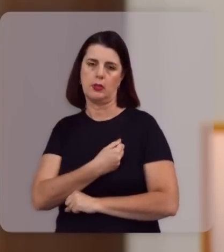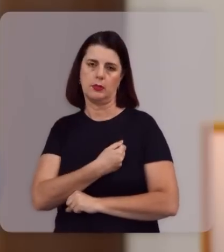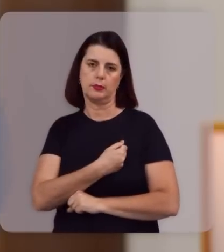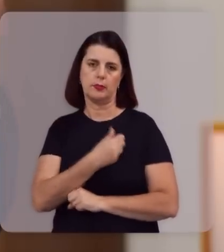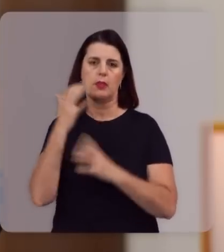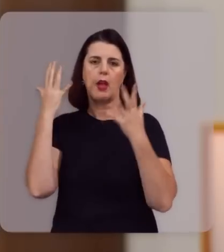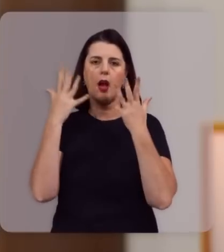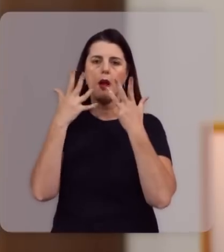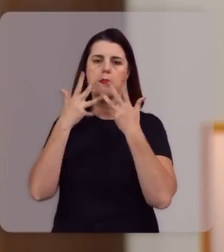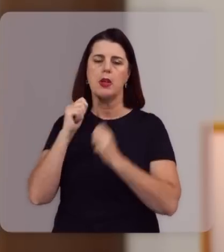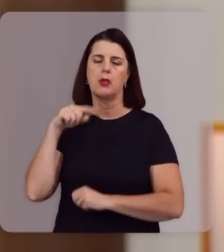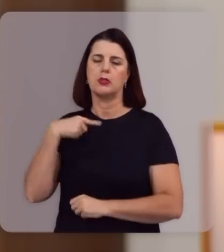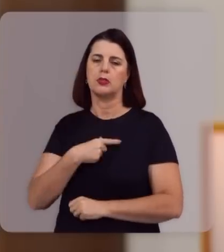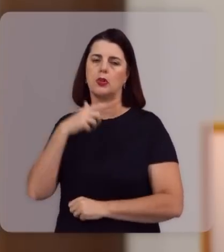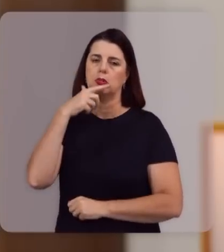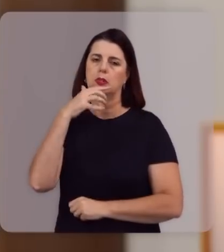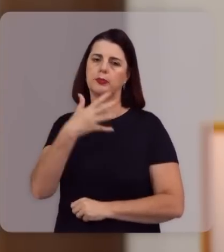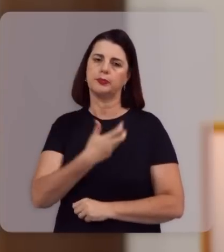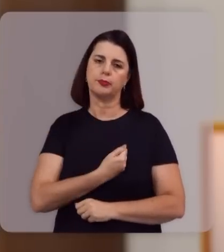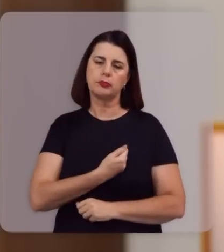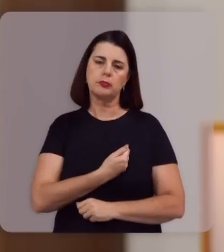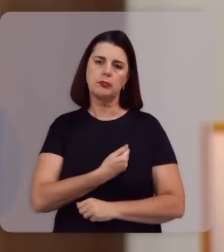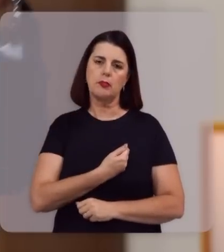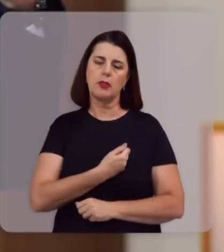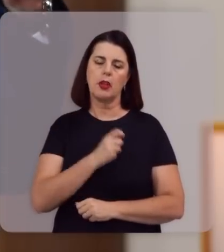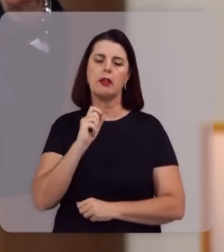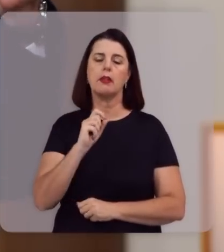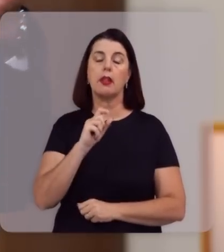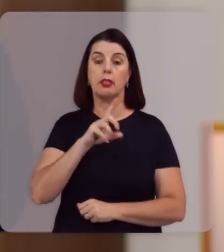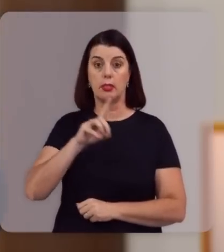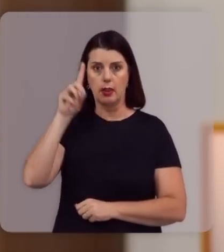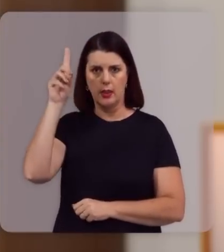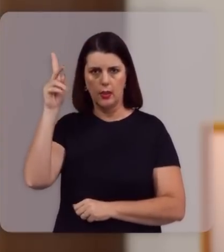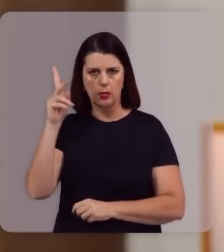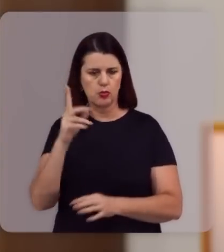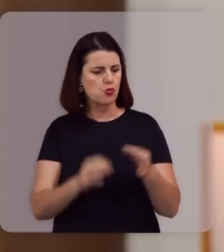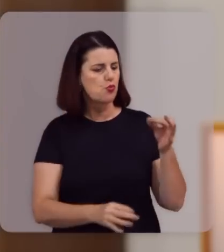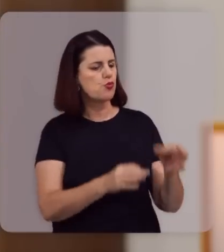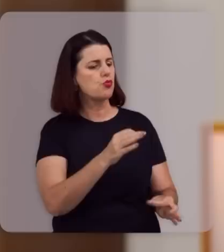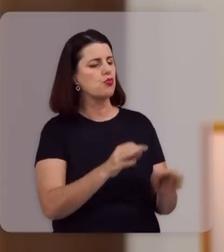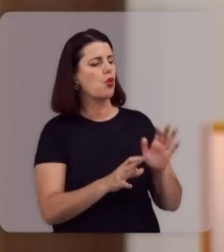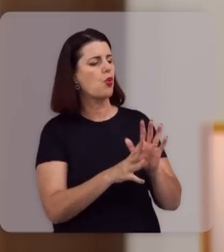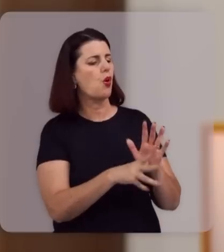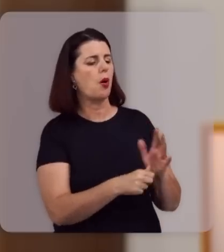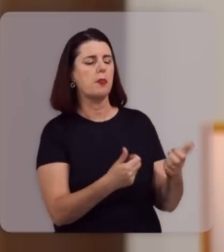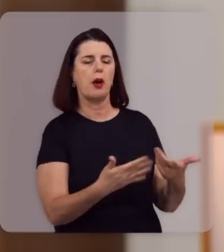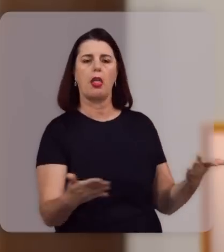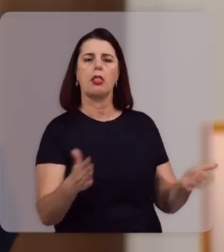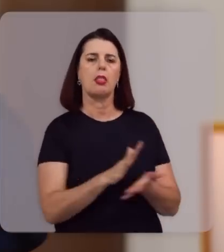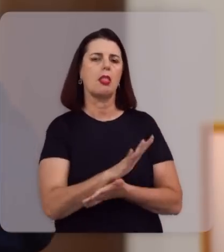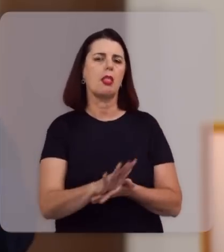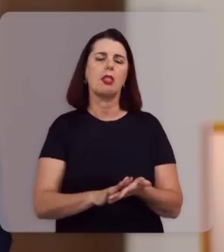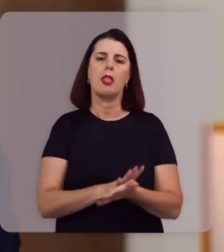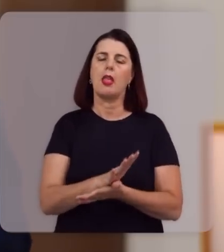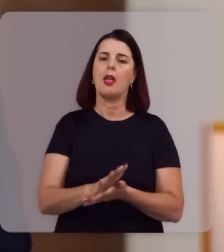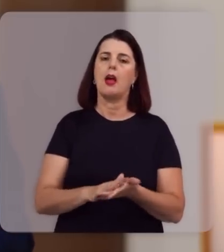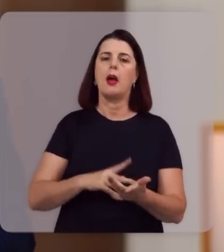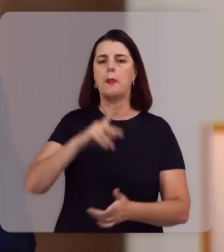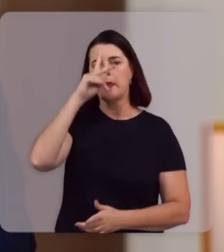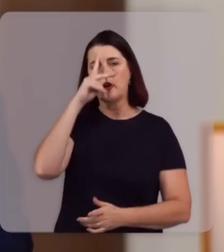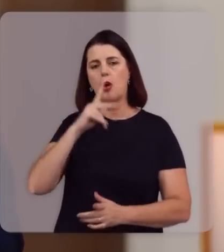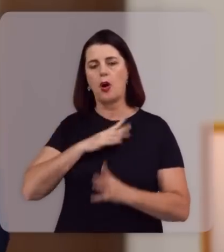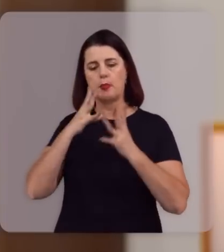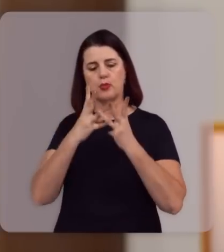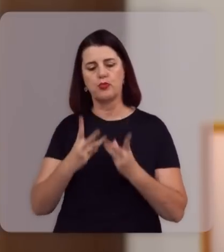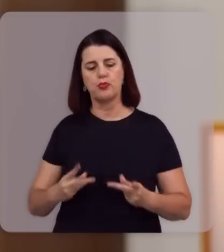a beleza do nosso Redentor. Aquele que, sendo Deus, não julgou como usurpação o ser igual a Deus, antes a si mesmo se